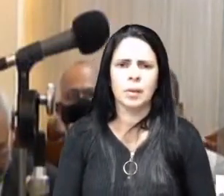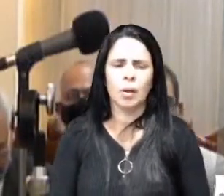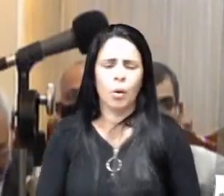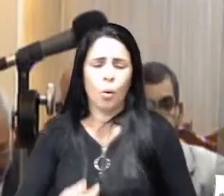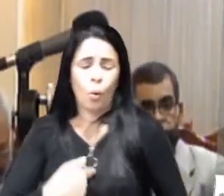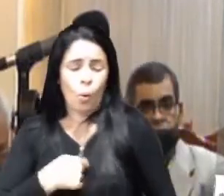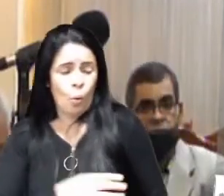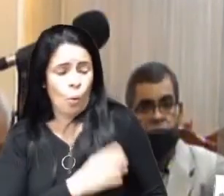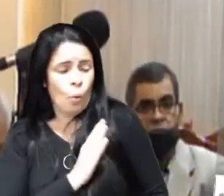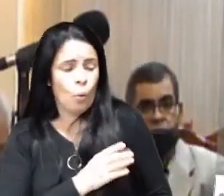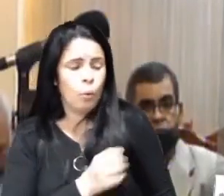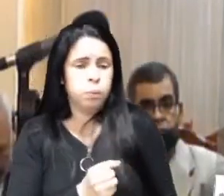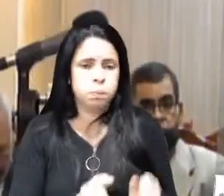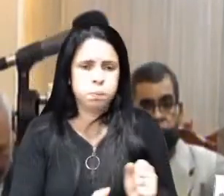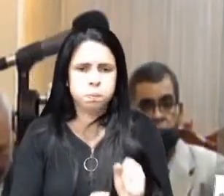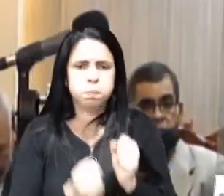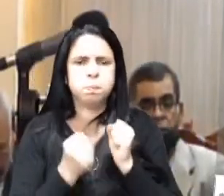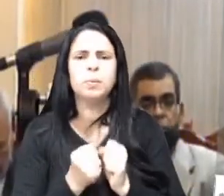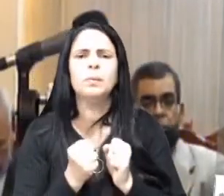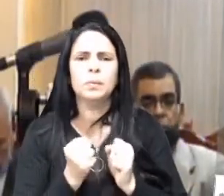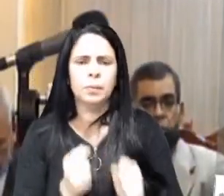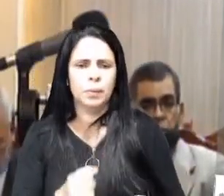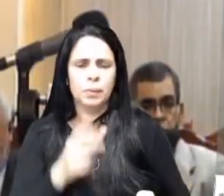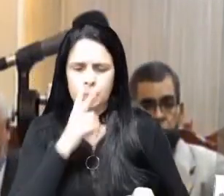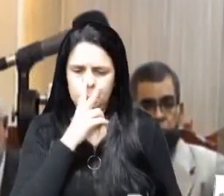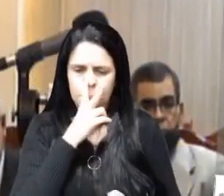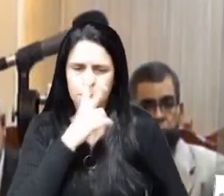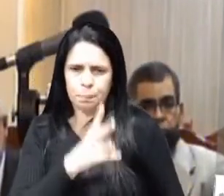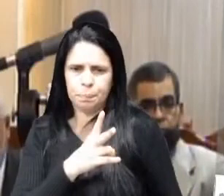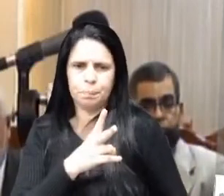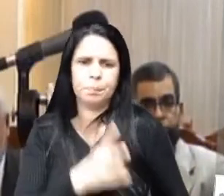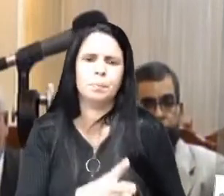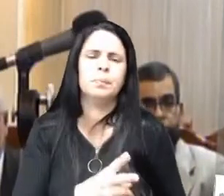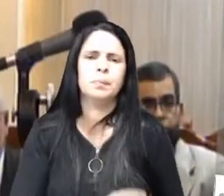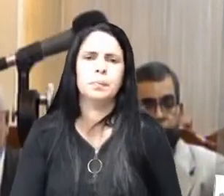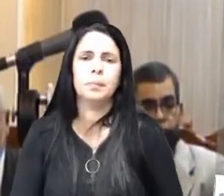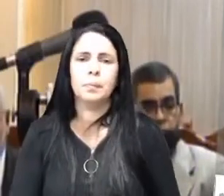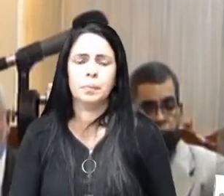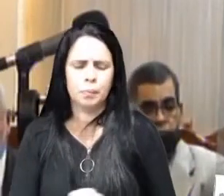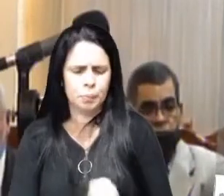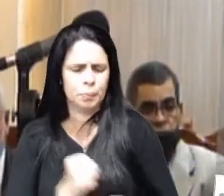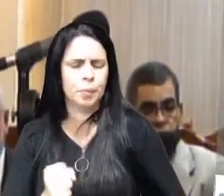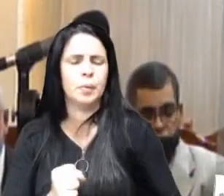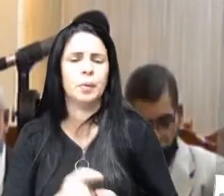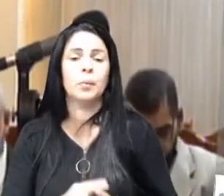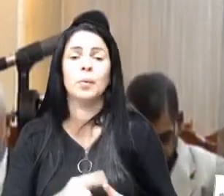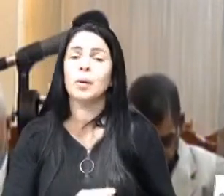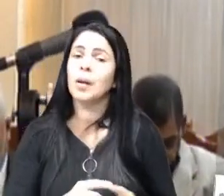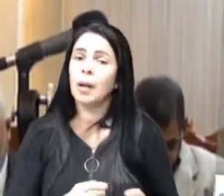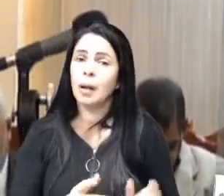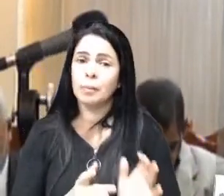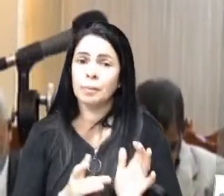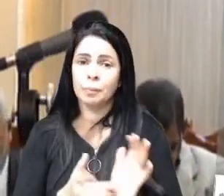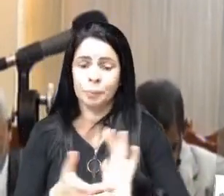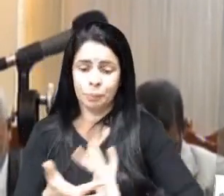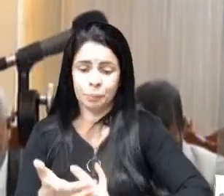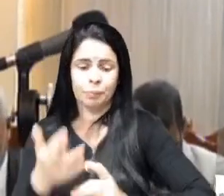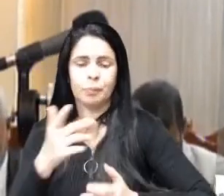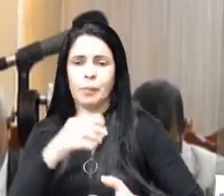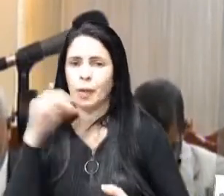Fortalecer o coração, porque já a vinda do Senhor está próxima. Olha o versículo 9, o que é que vai dizer lá.